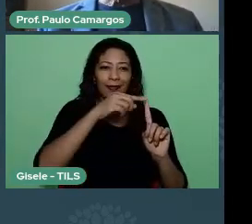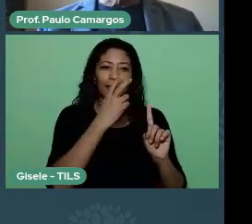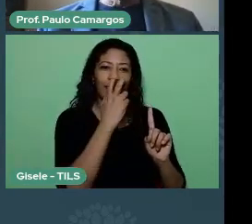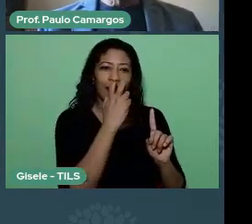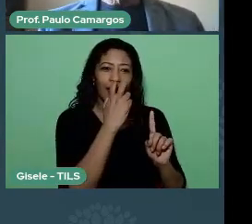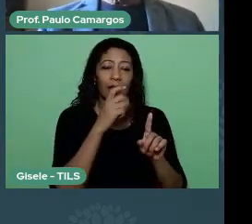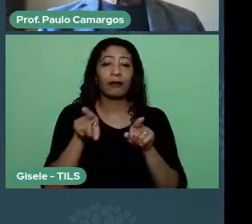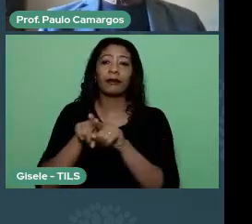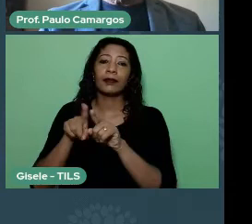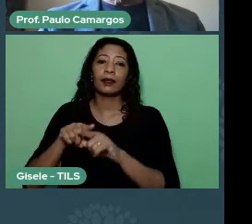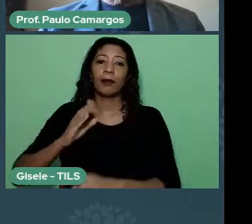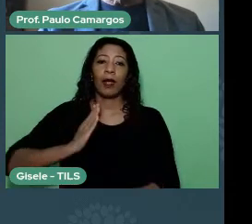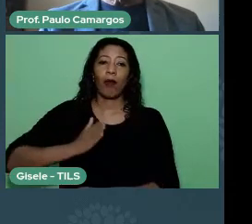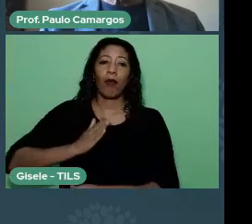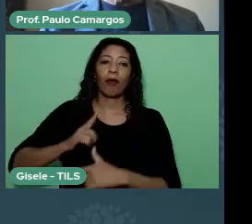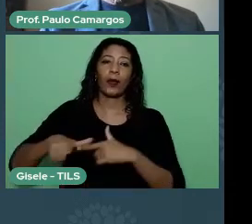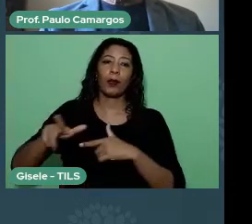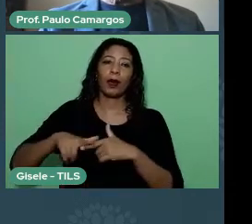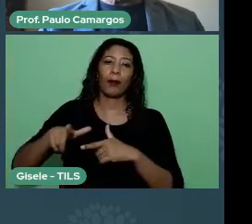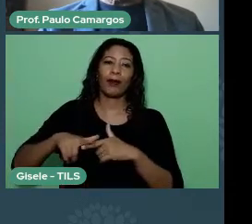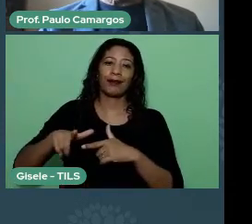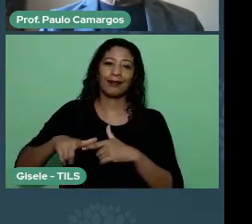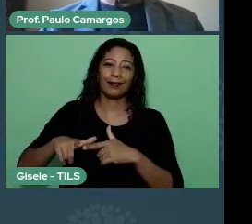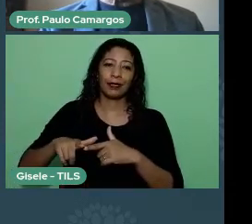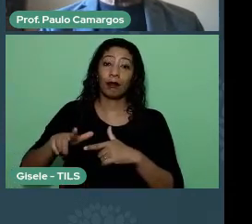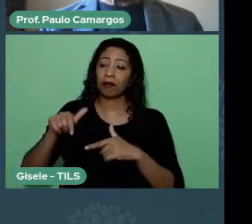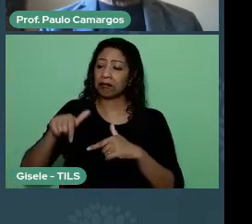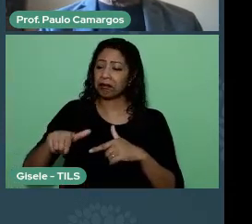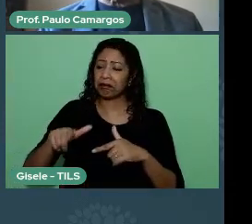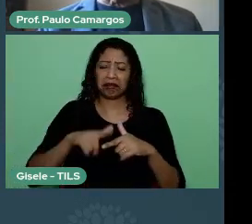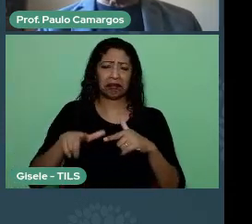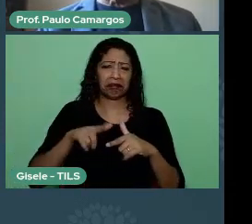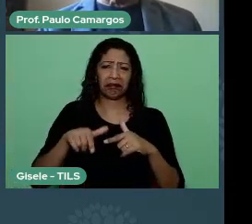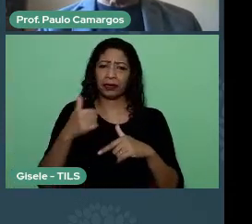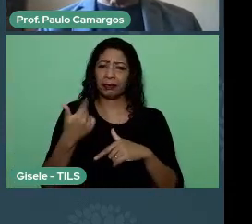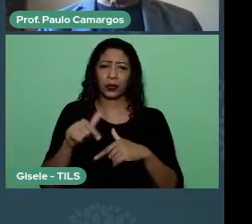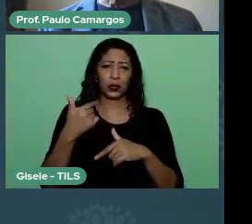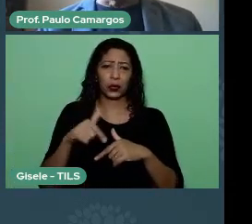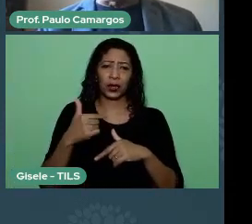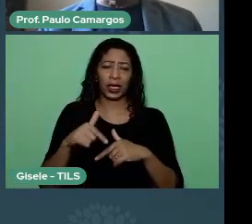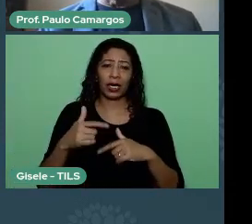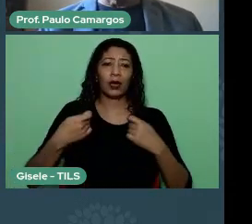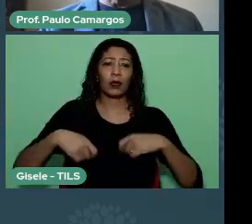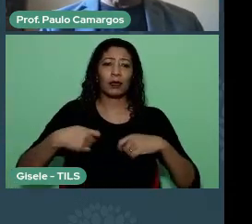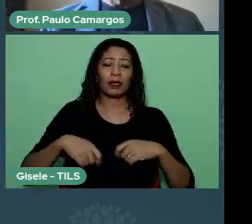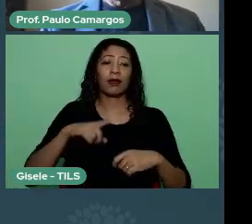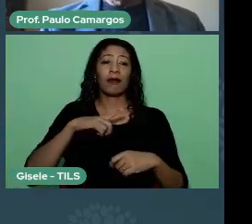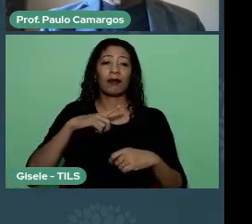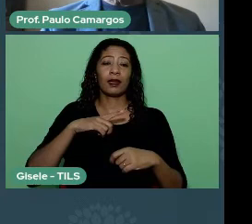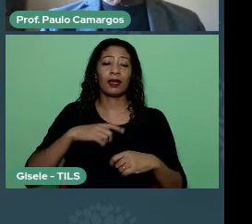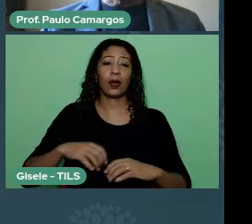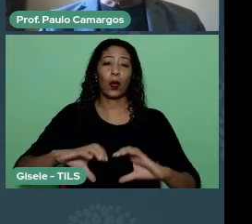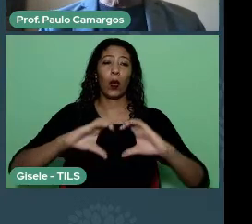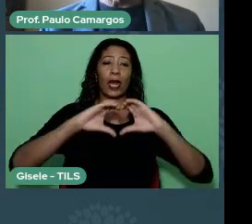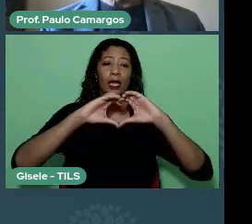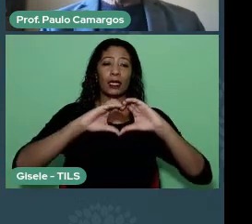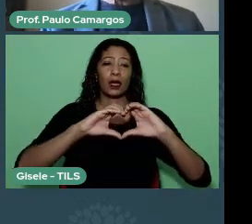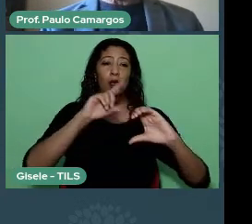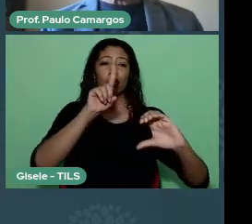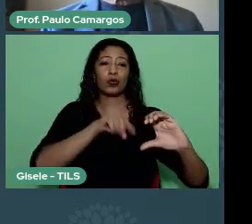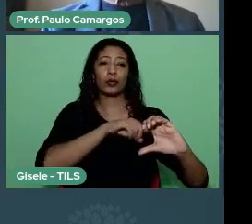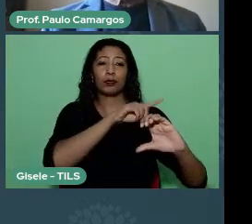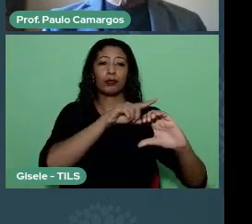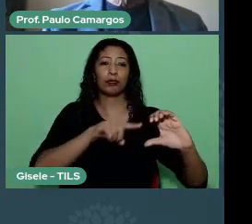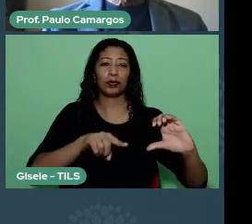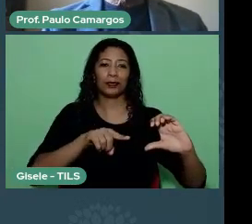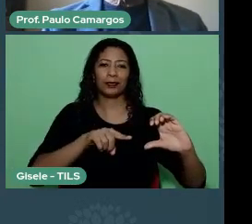para o coração. Esse problema não existe. Eu devia ter projetado esse coração aqui com um grande X. Quem ganha